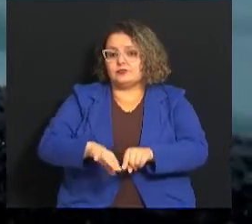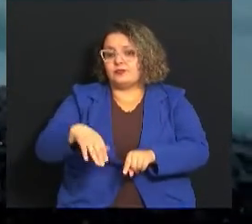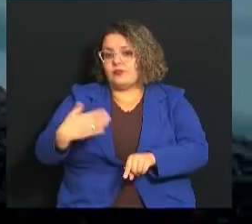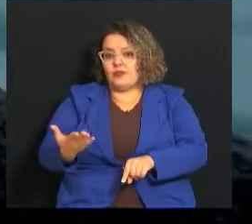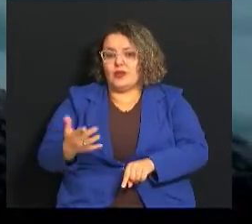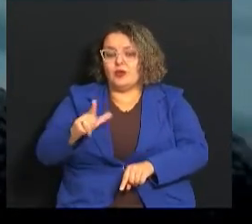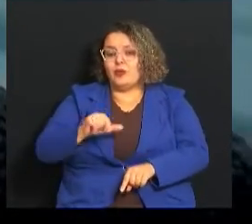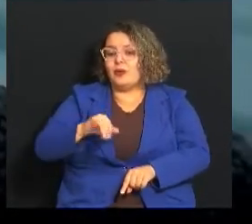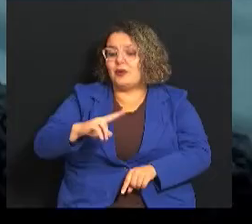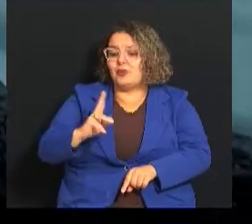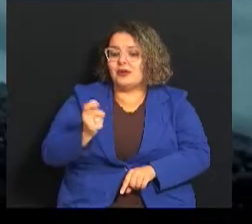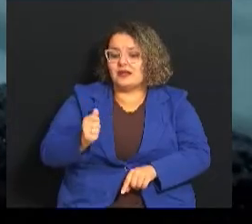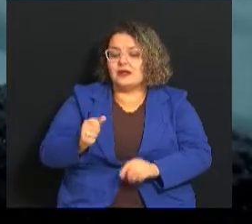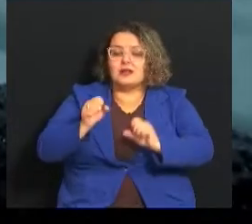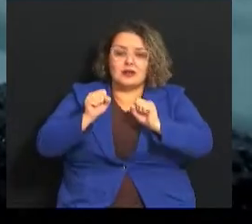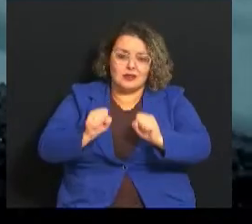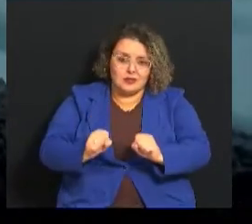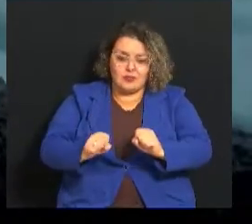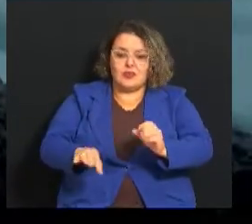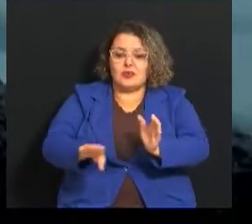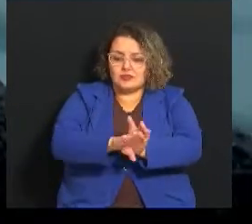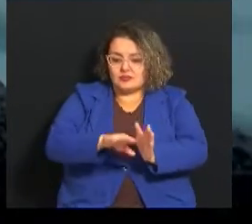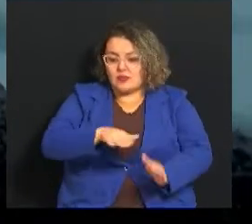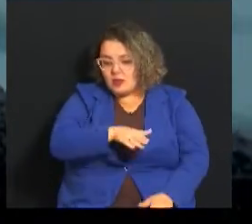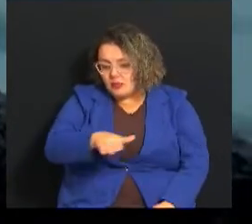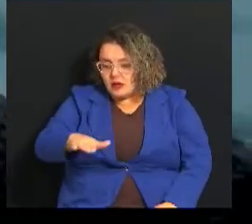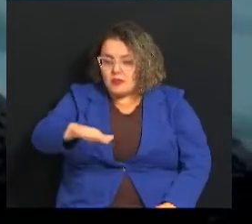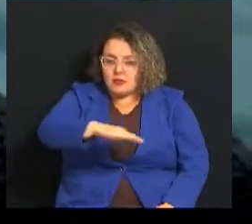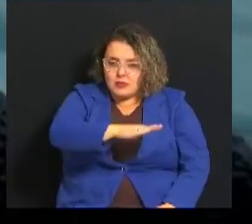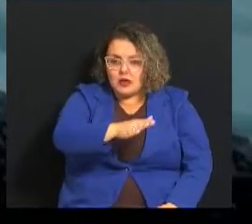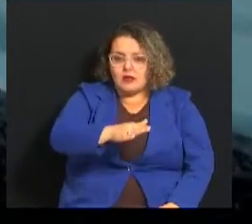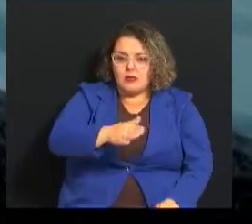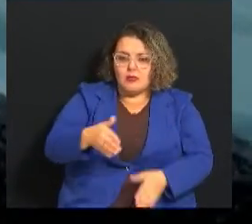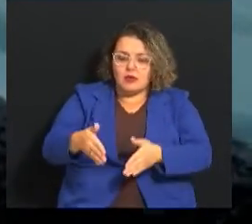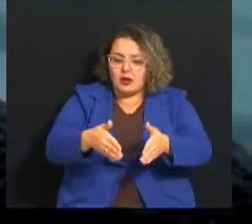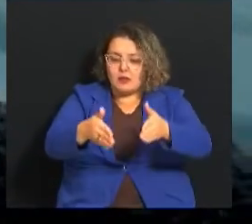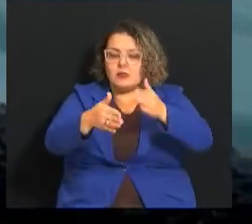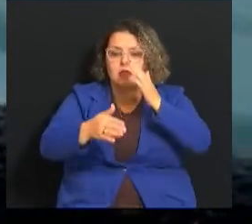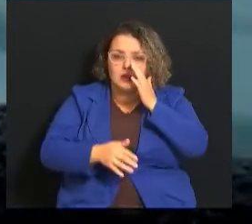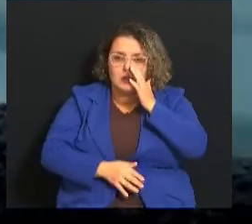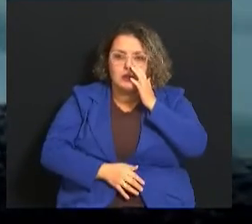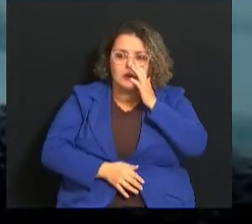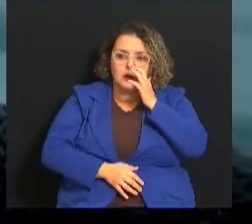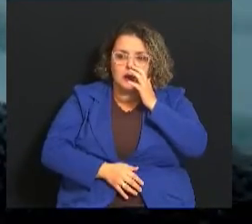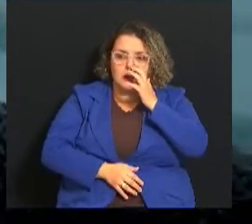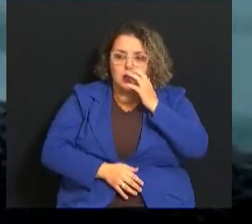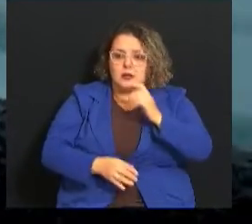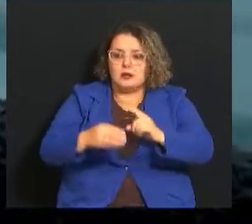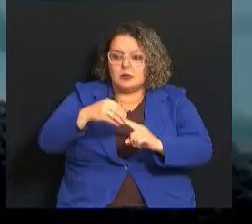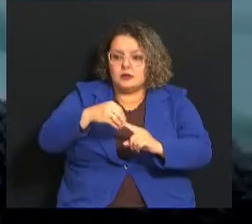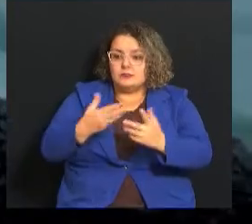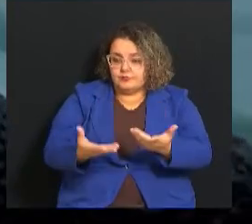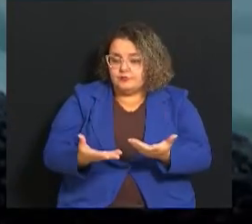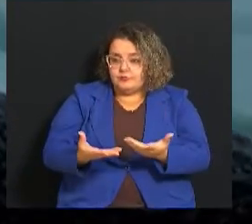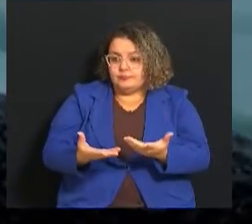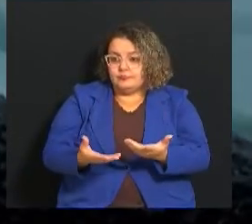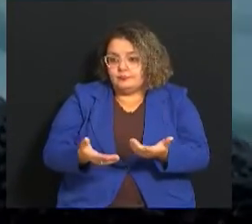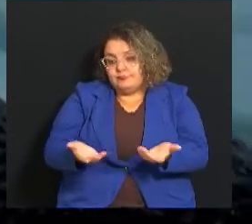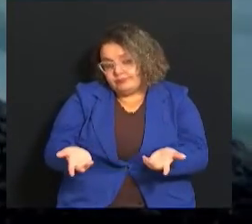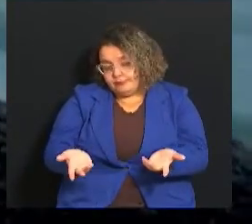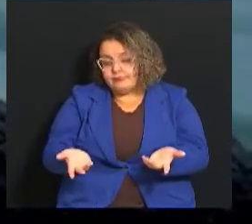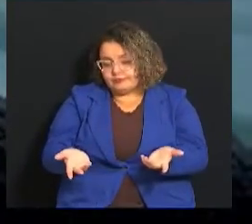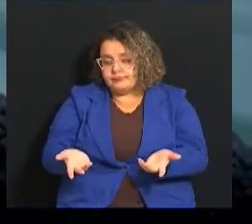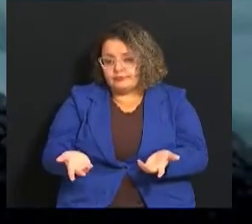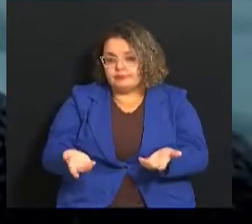ali pode parar, qual trajeto ali aquela parada de ônibus ela contempla. Então, por